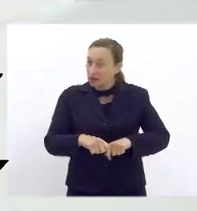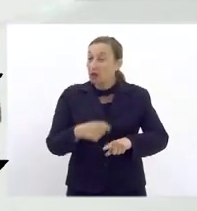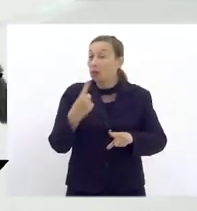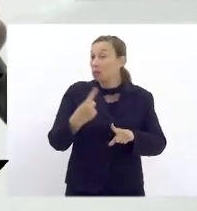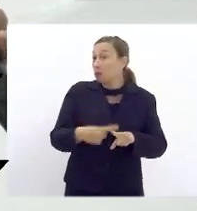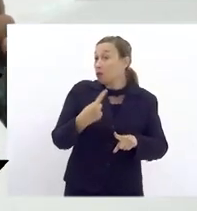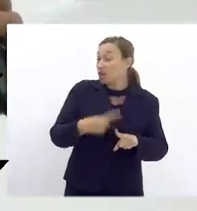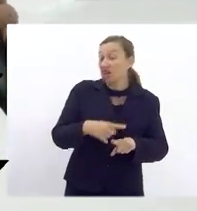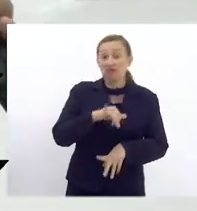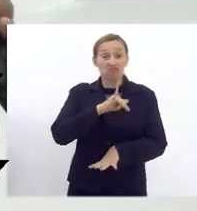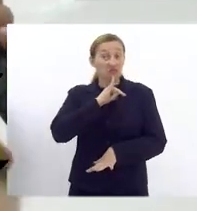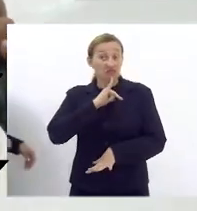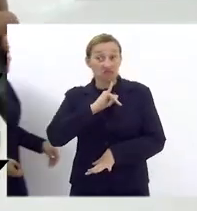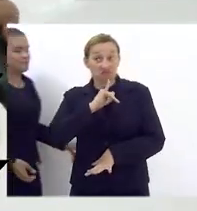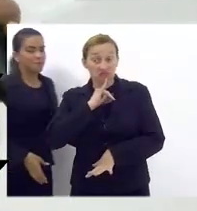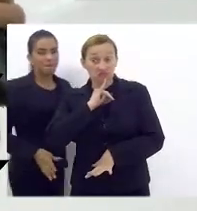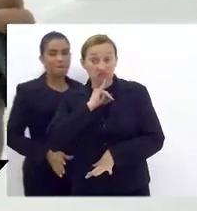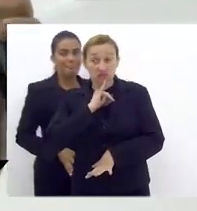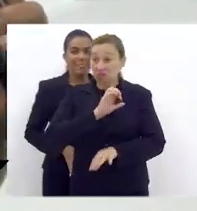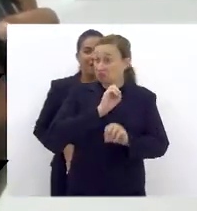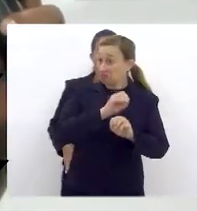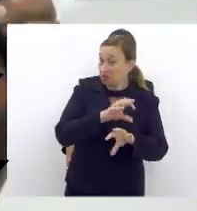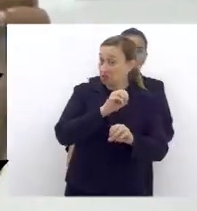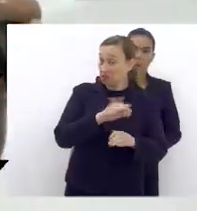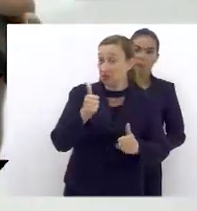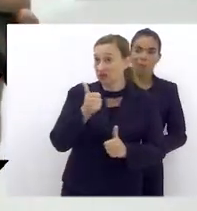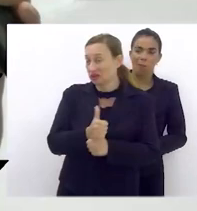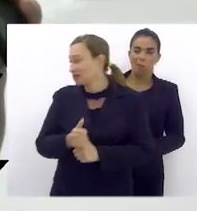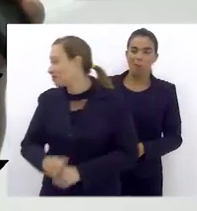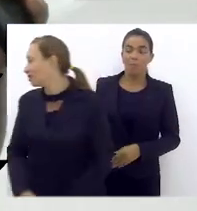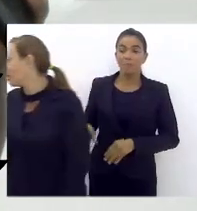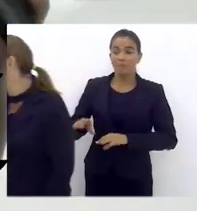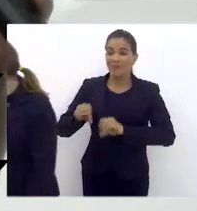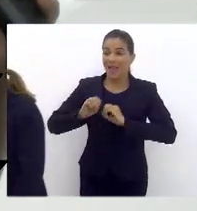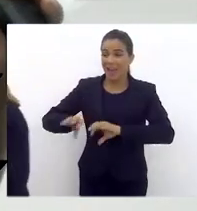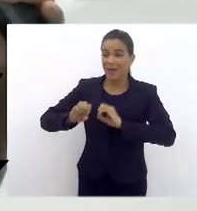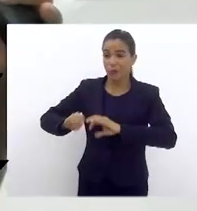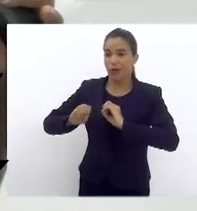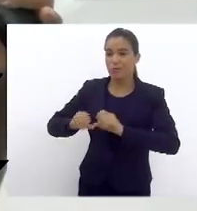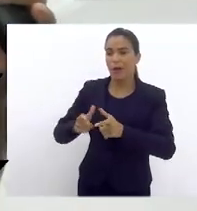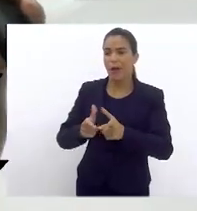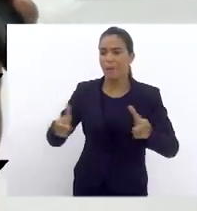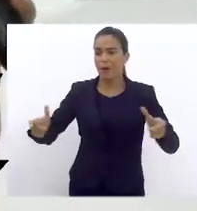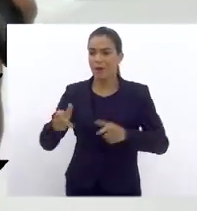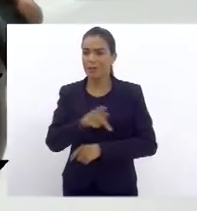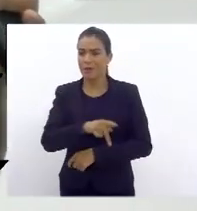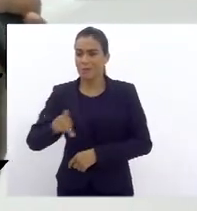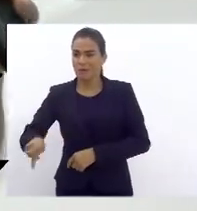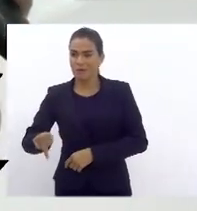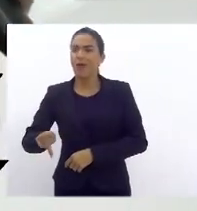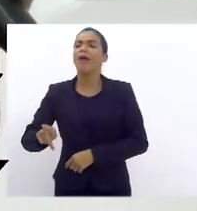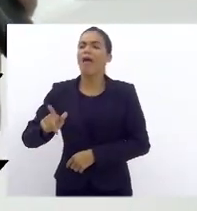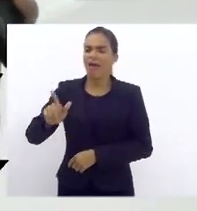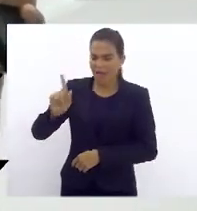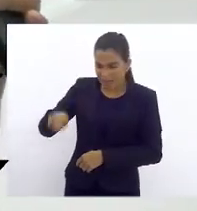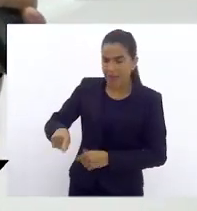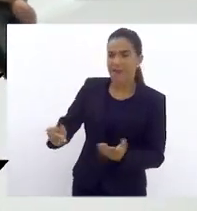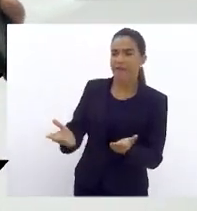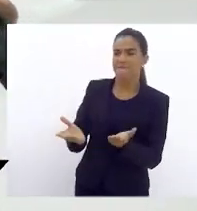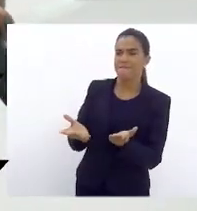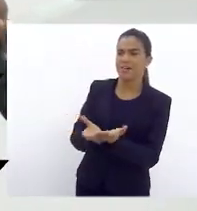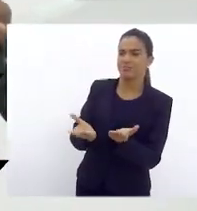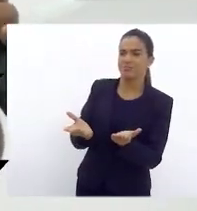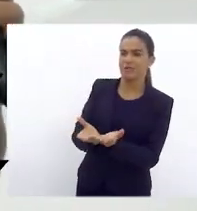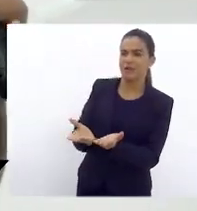infelizmente na educação a maioria das professoras são evangélica